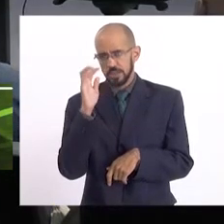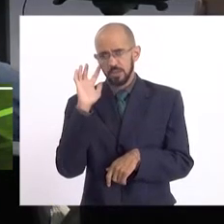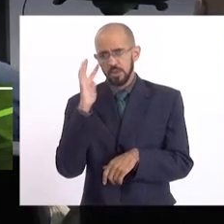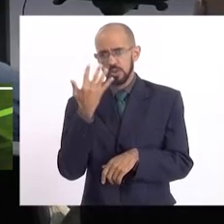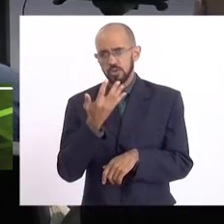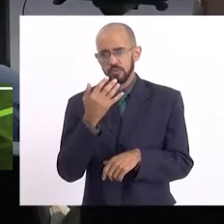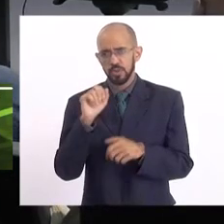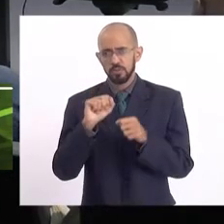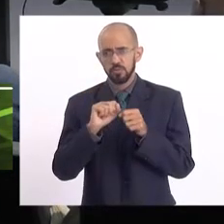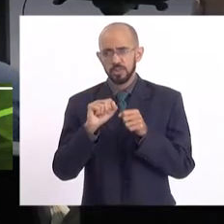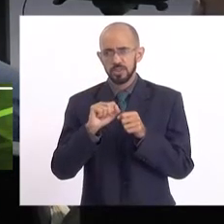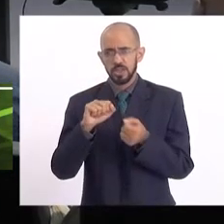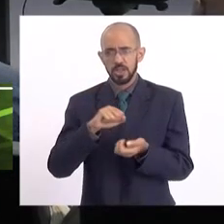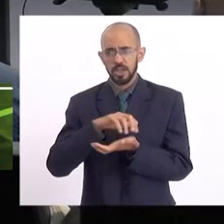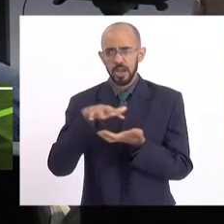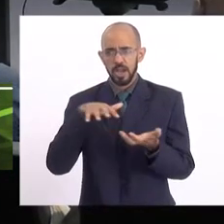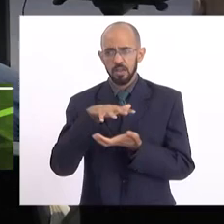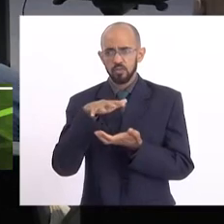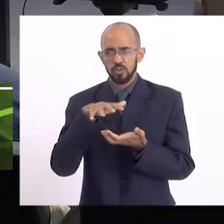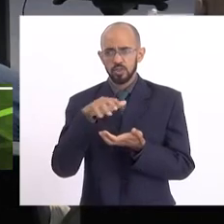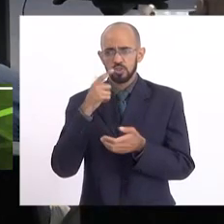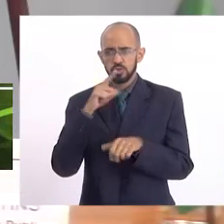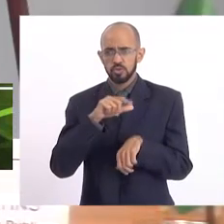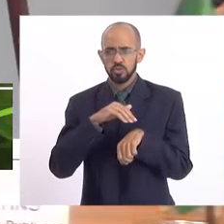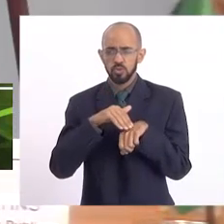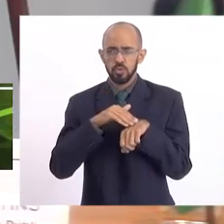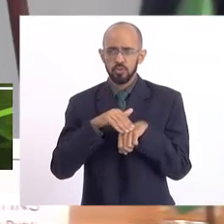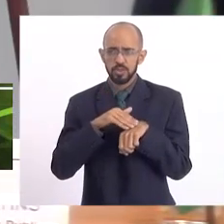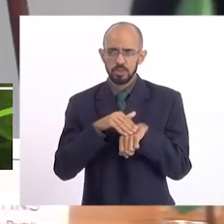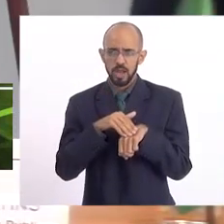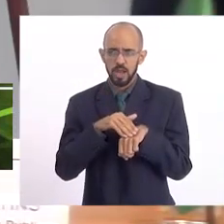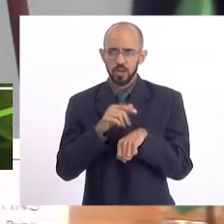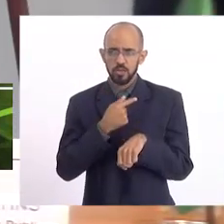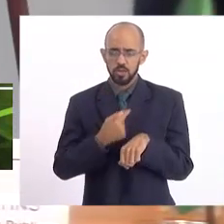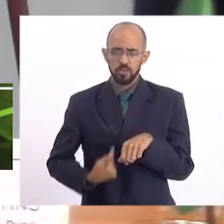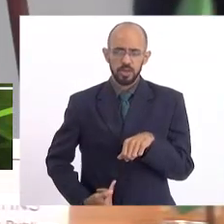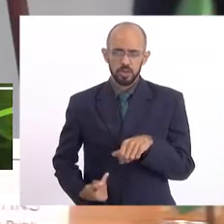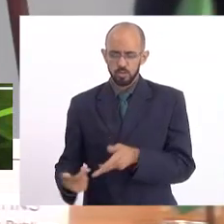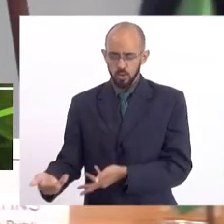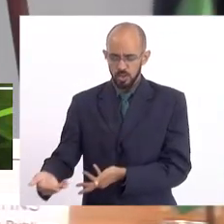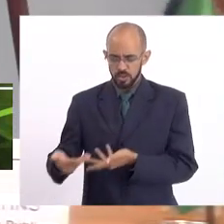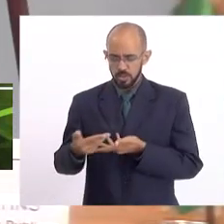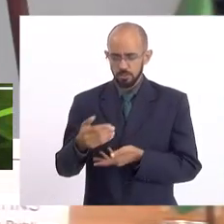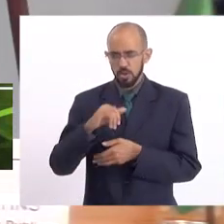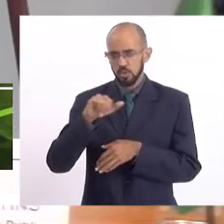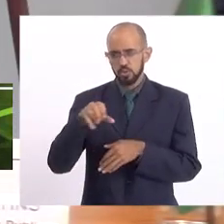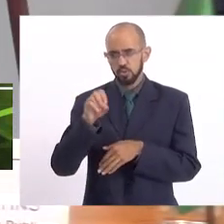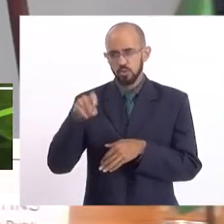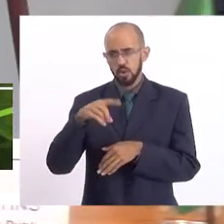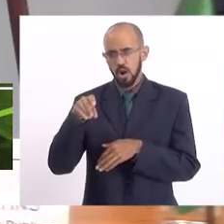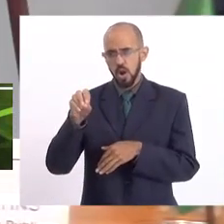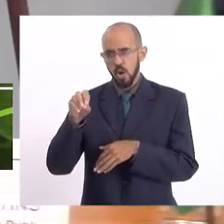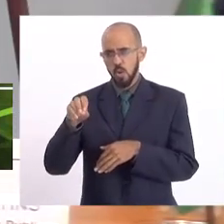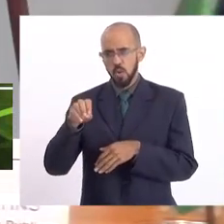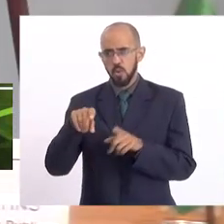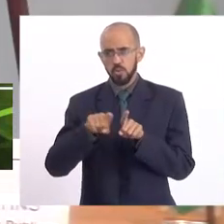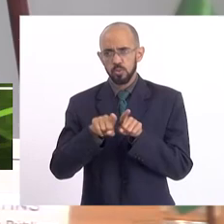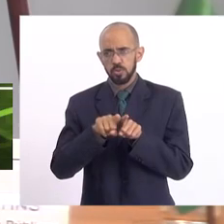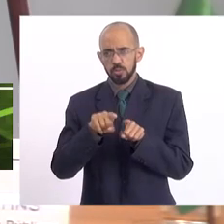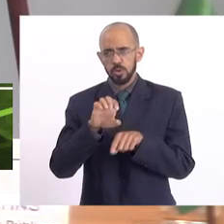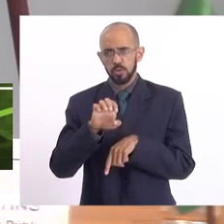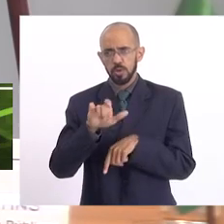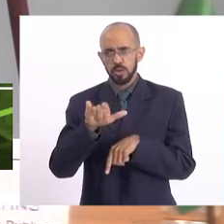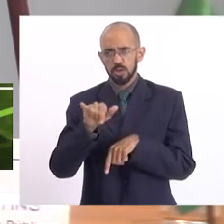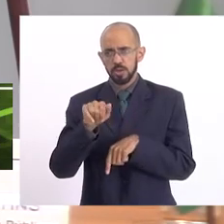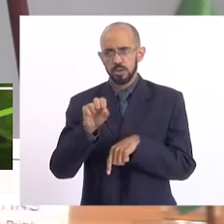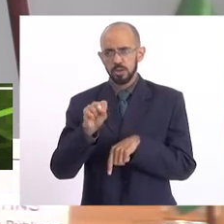houve uma conversa, eles foram muito solícitos, e o governador recebeu o João, o Elias lá no gabinete dele, e